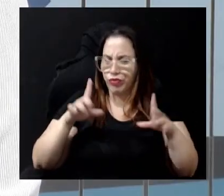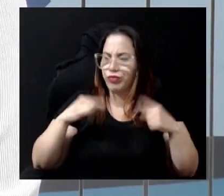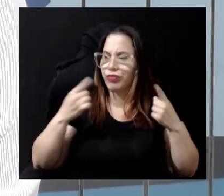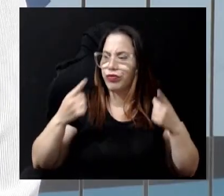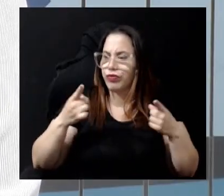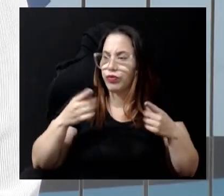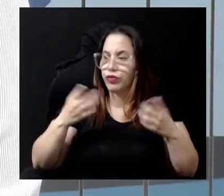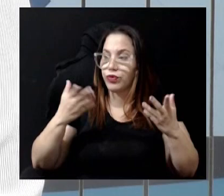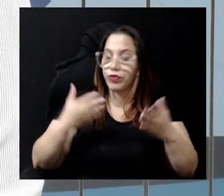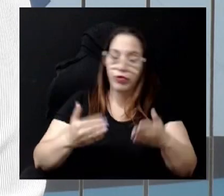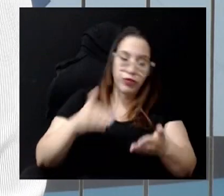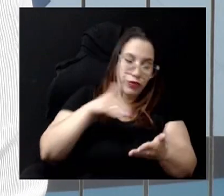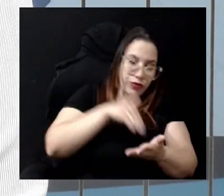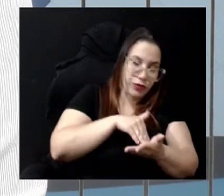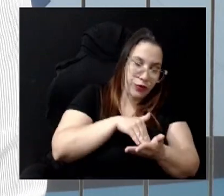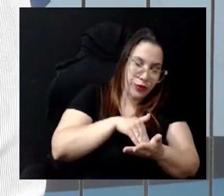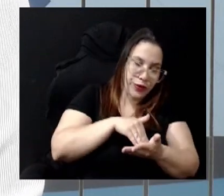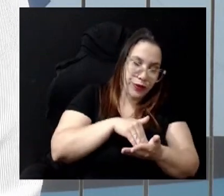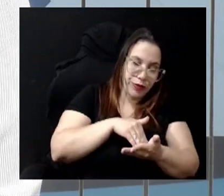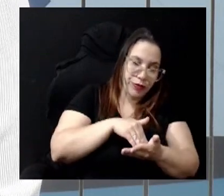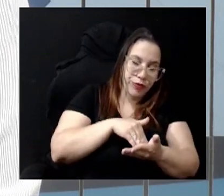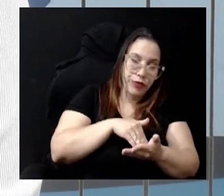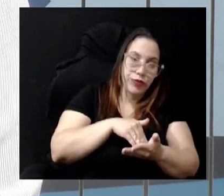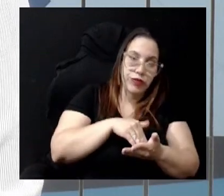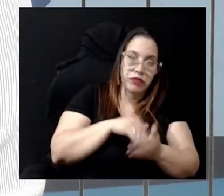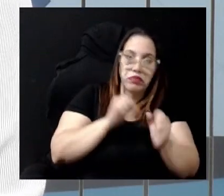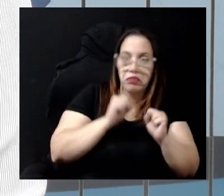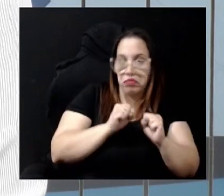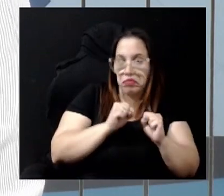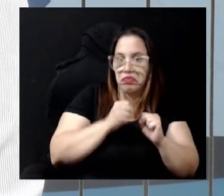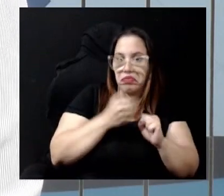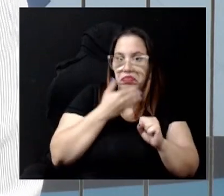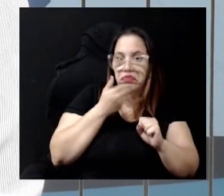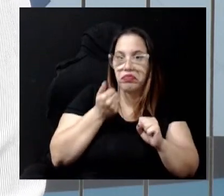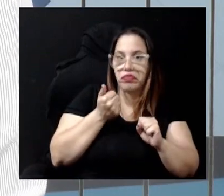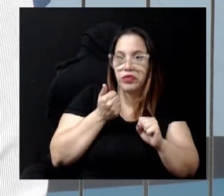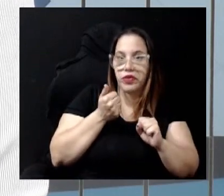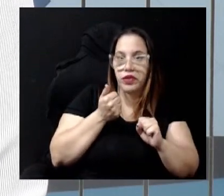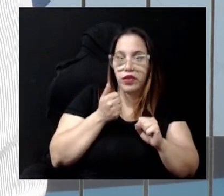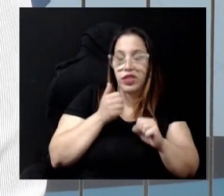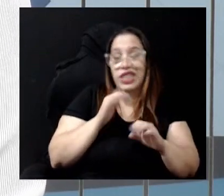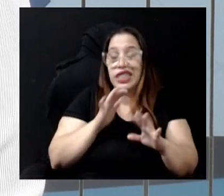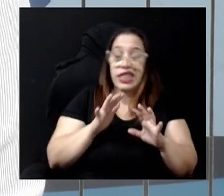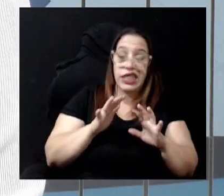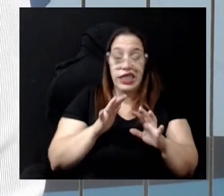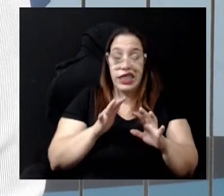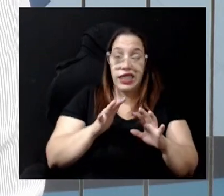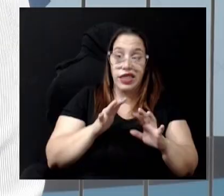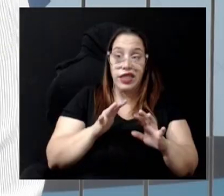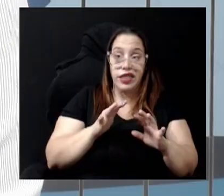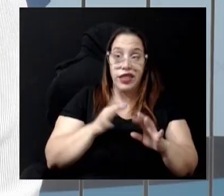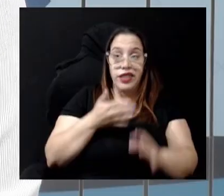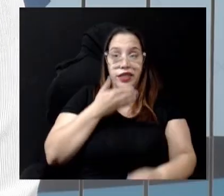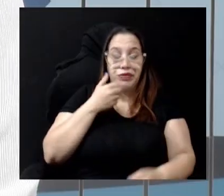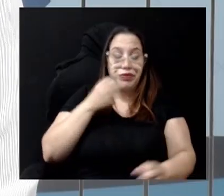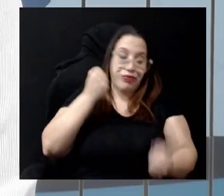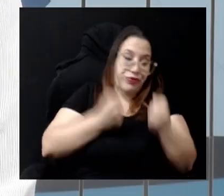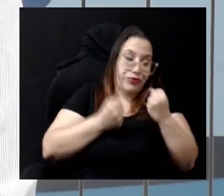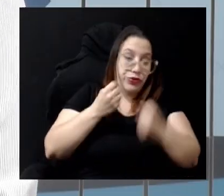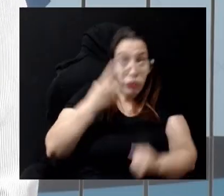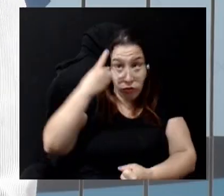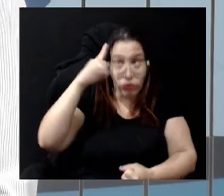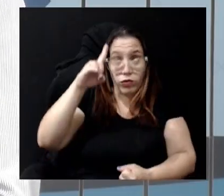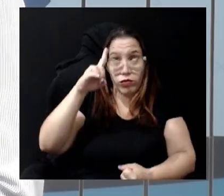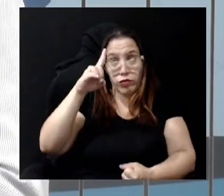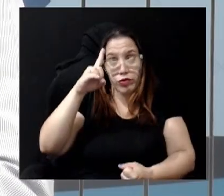numa condição de defesa, porque de fato se torna mais inconveniente, né? É muito melhor dirigir durante o dia do que dirigir no período da